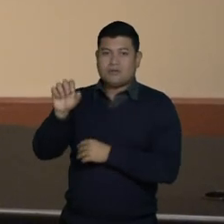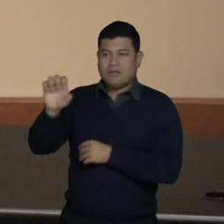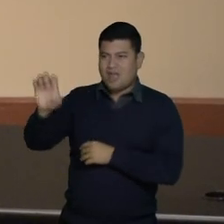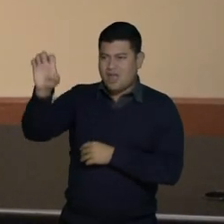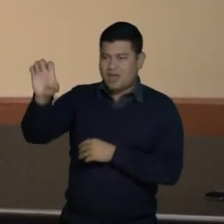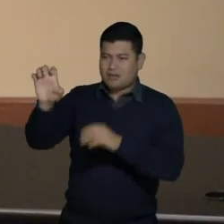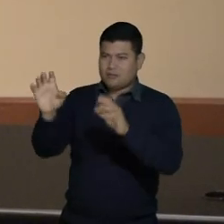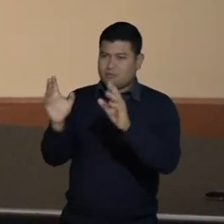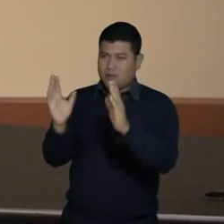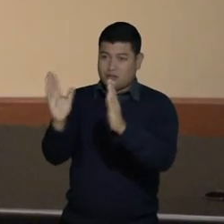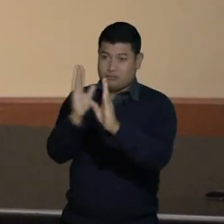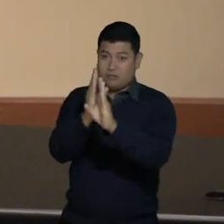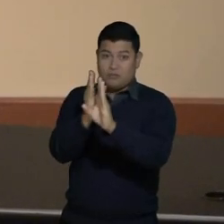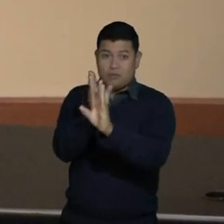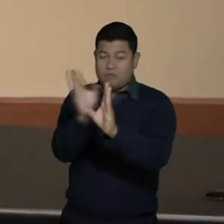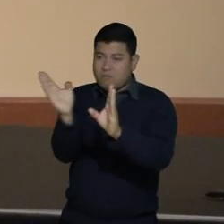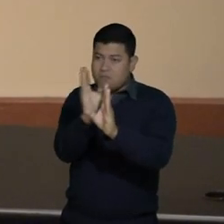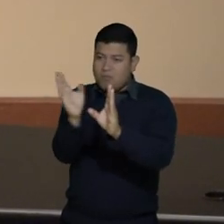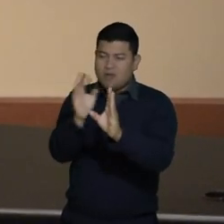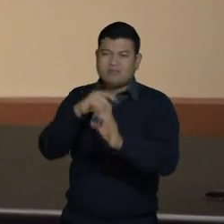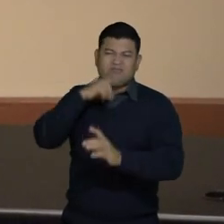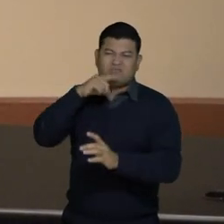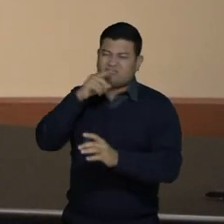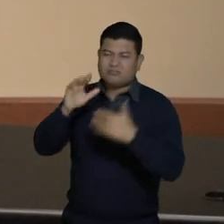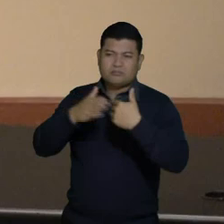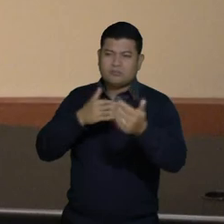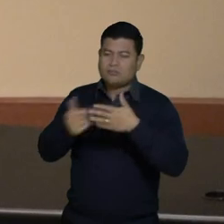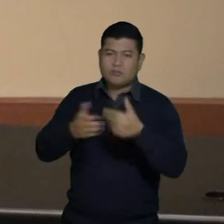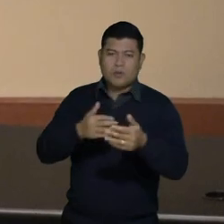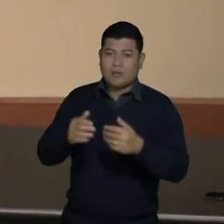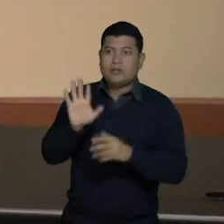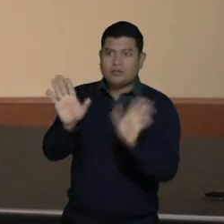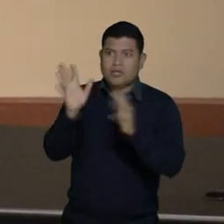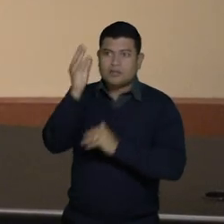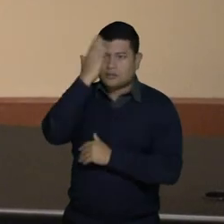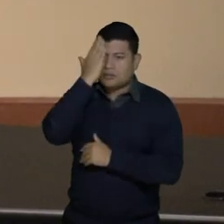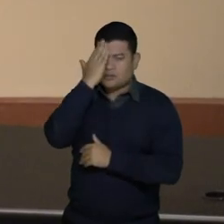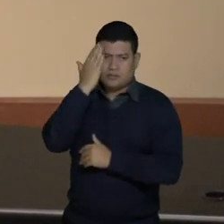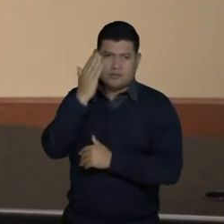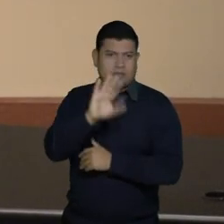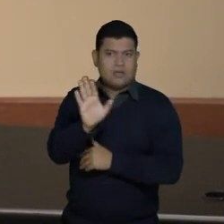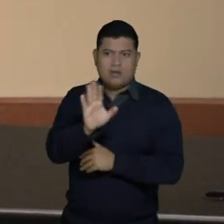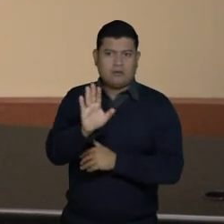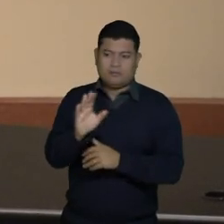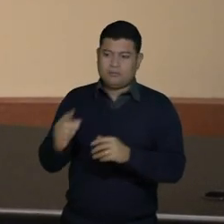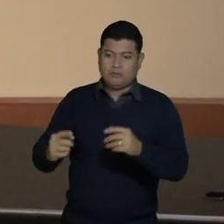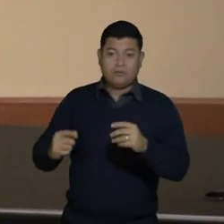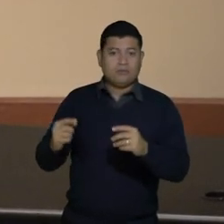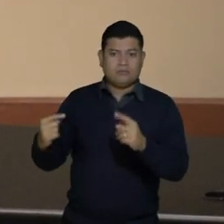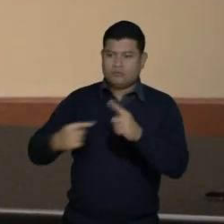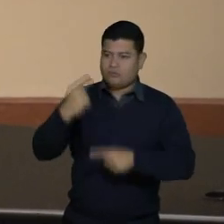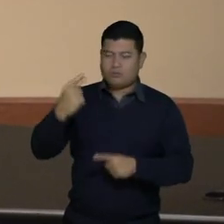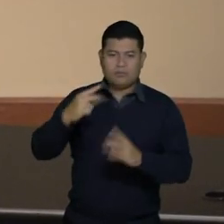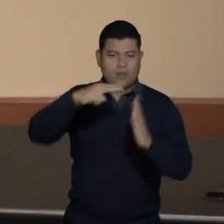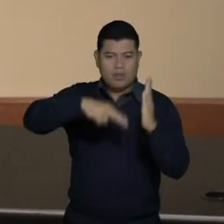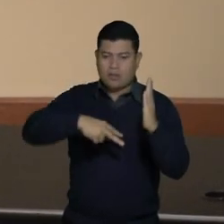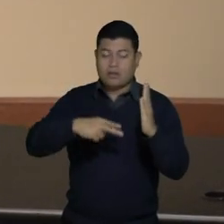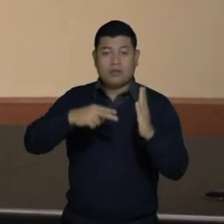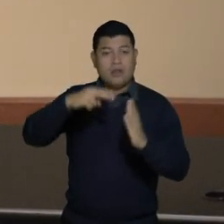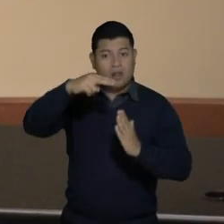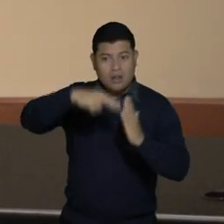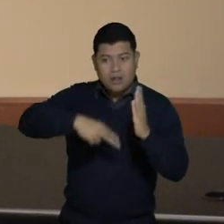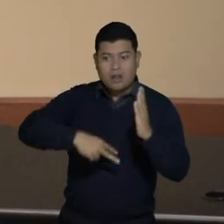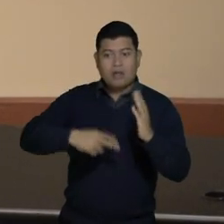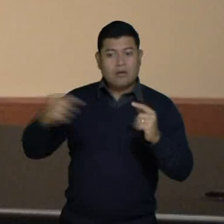ler de dar acesso à leitura e a escrita um ler que promova